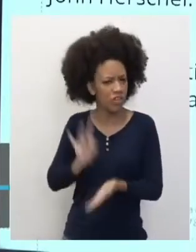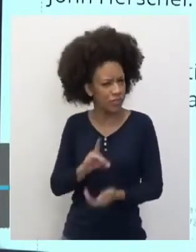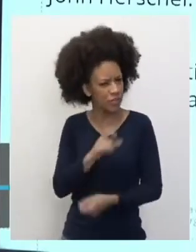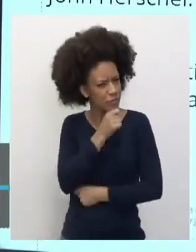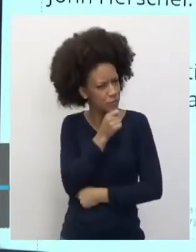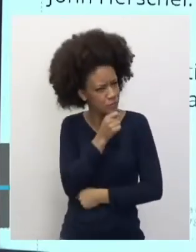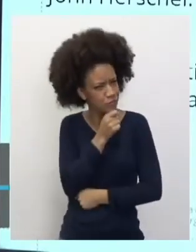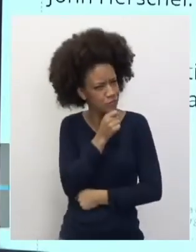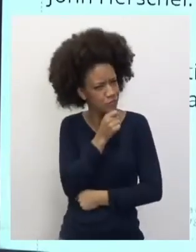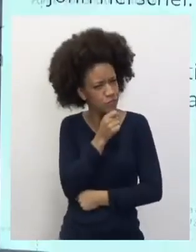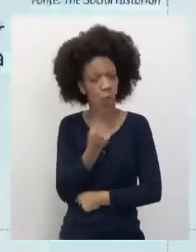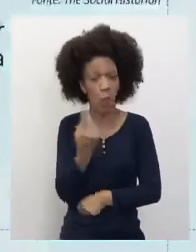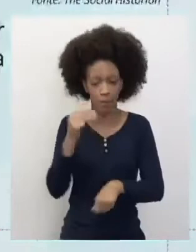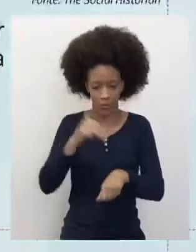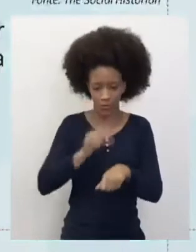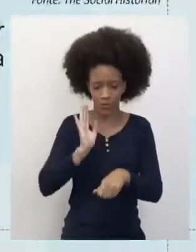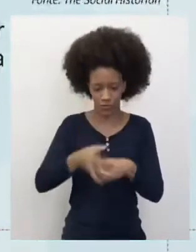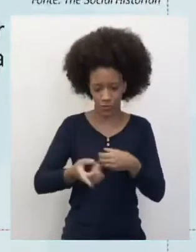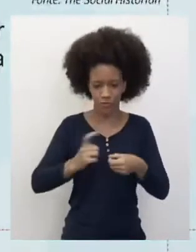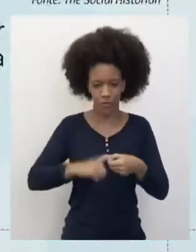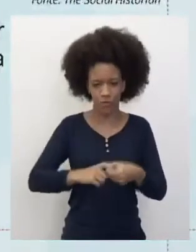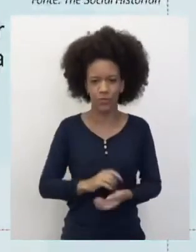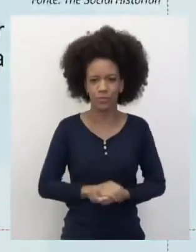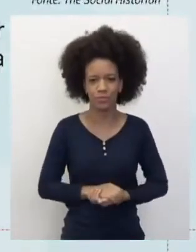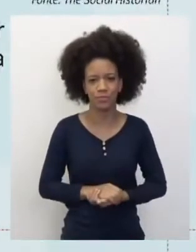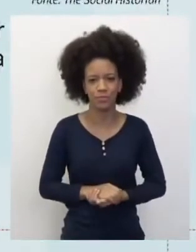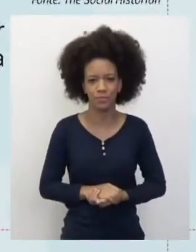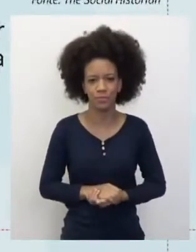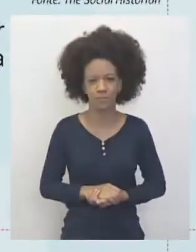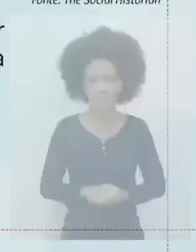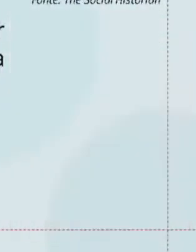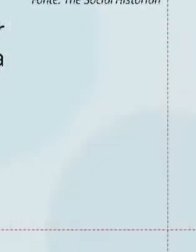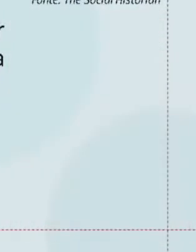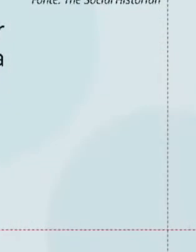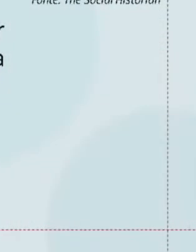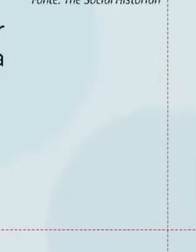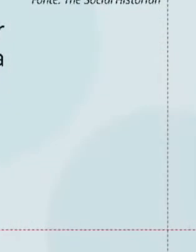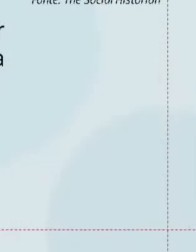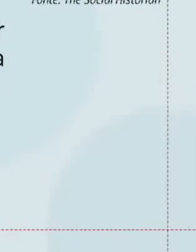tá? Então, um minutinho para vocês responderem.